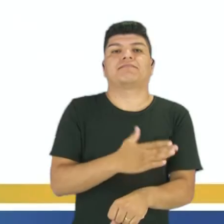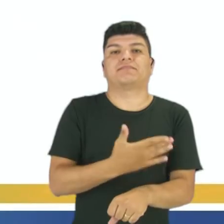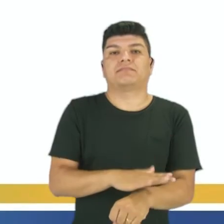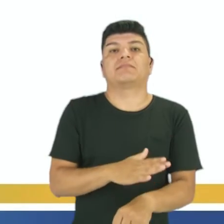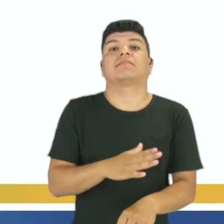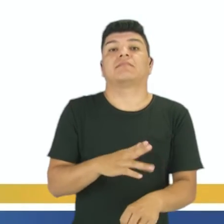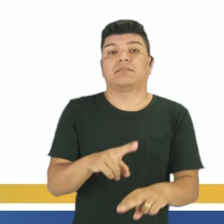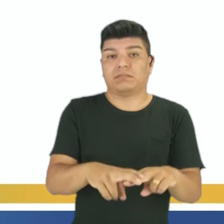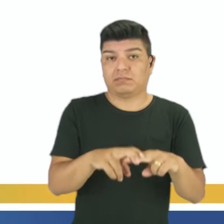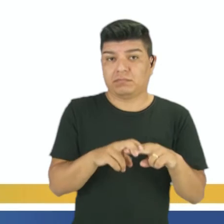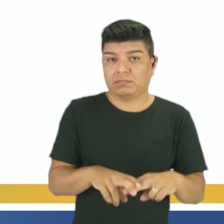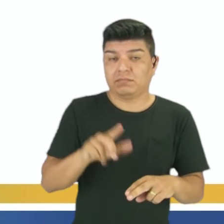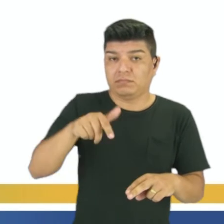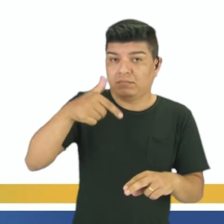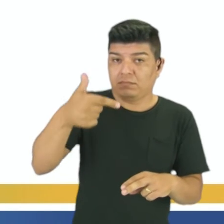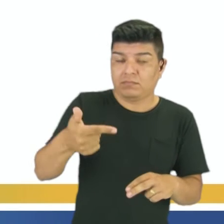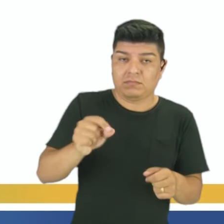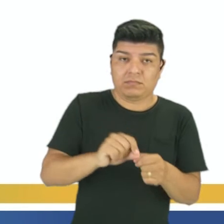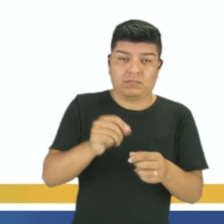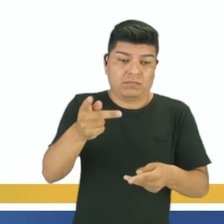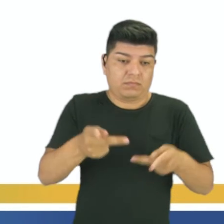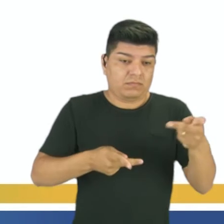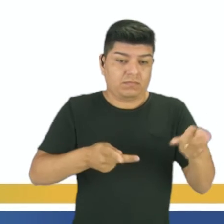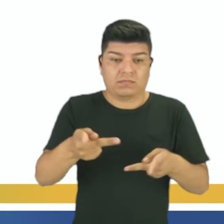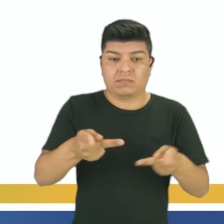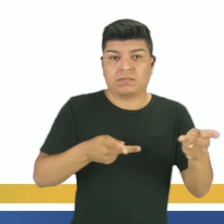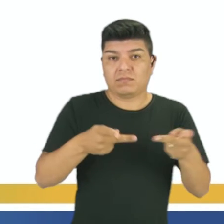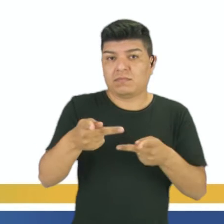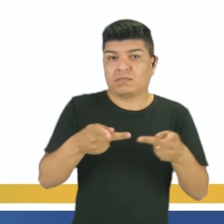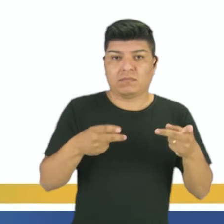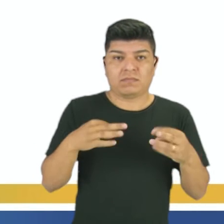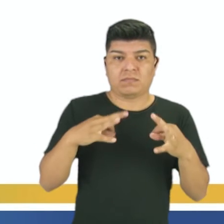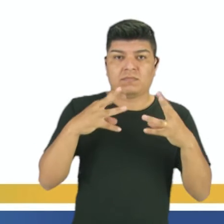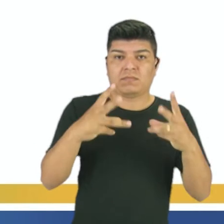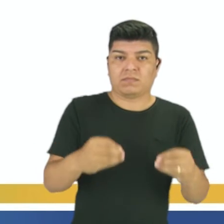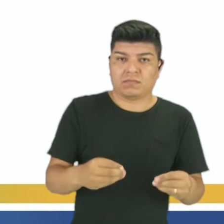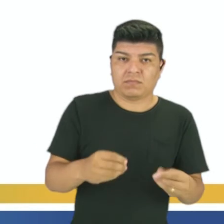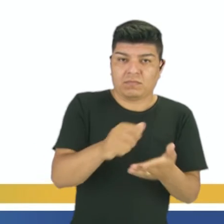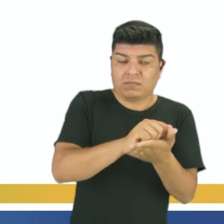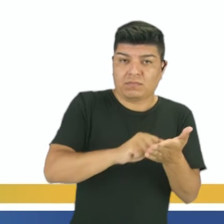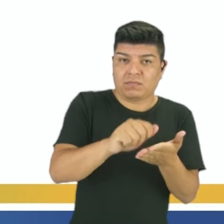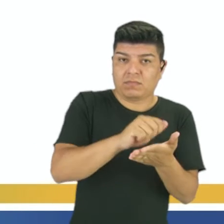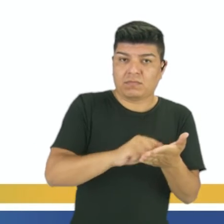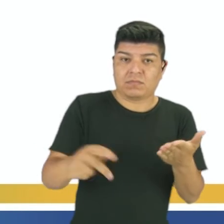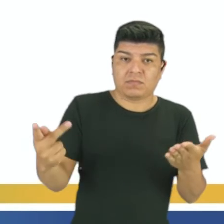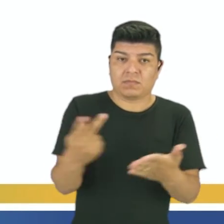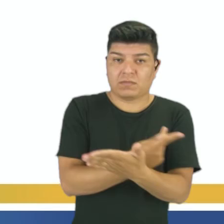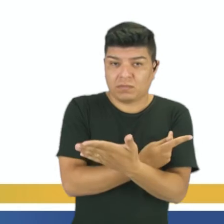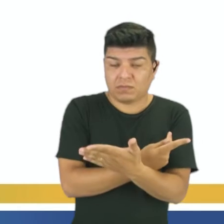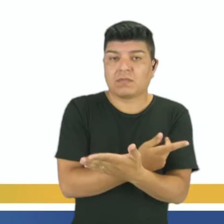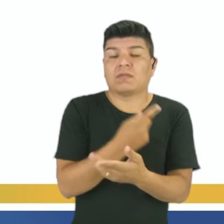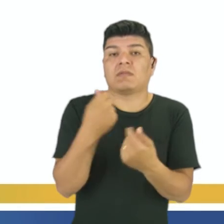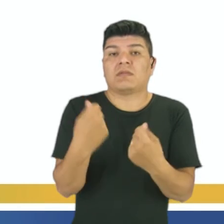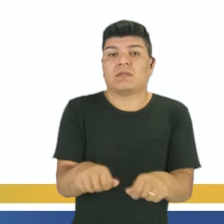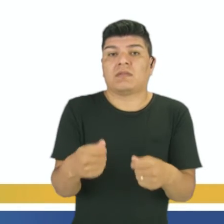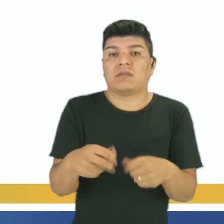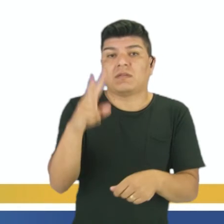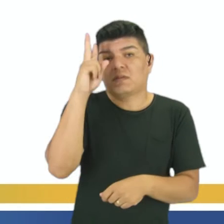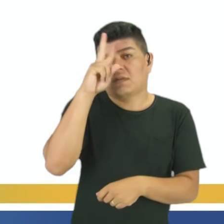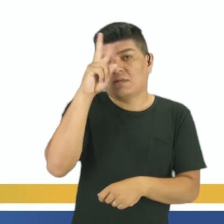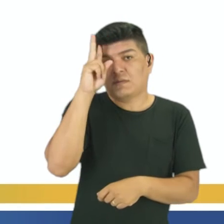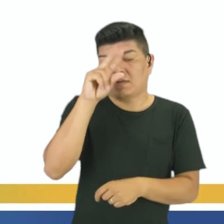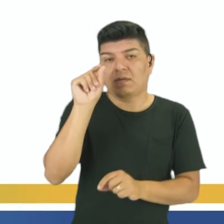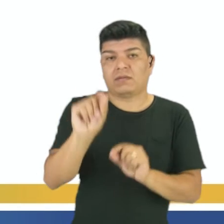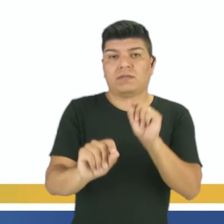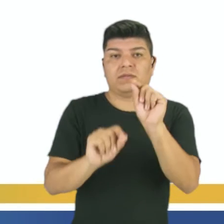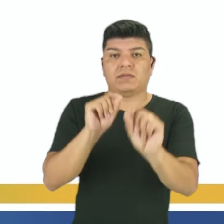pratico. Então, depois de fazer todo esse planejamento e o momento de redigir acontecer, você tem que se lembrar